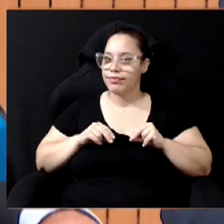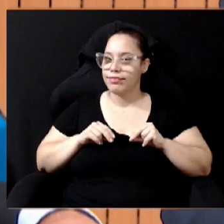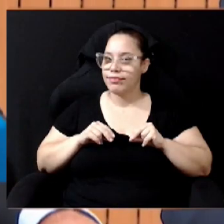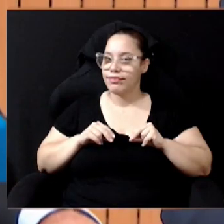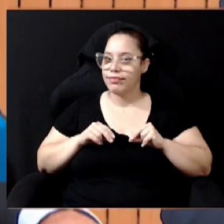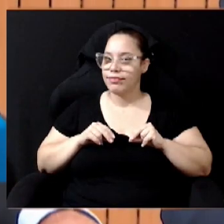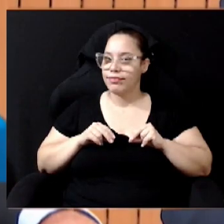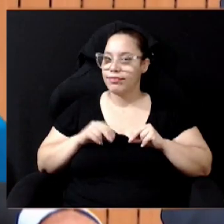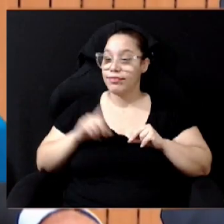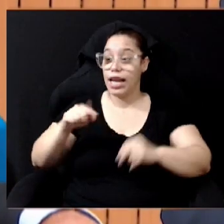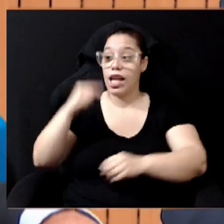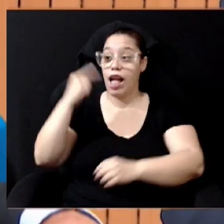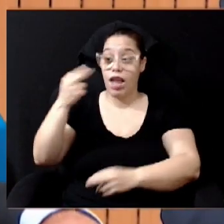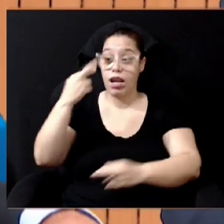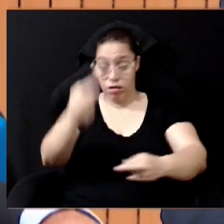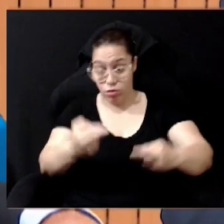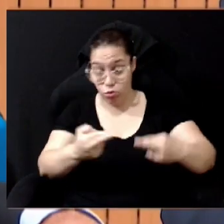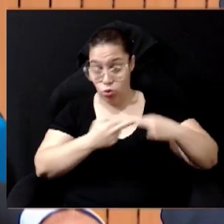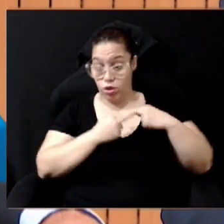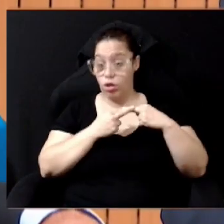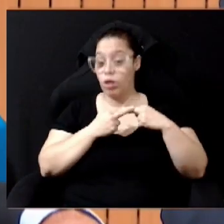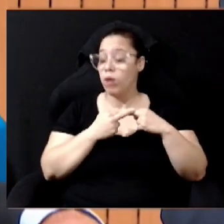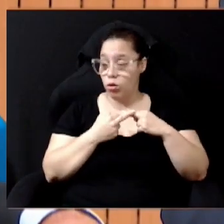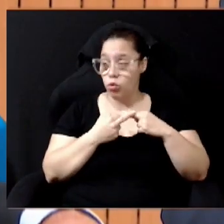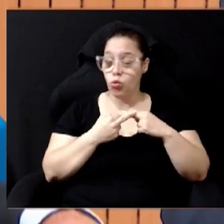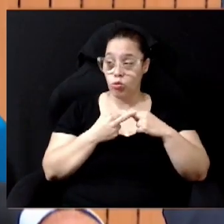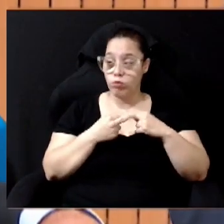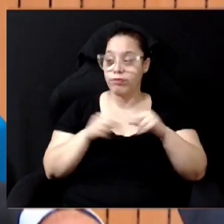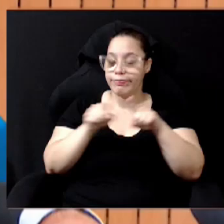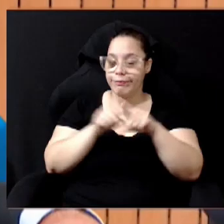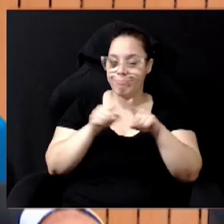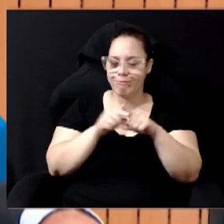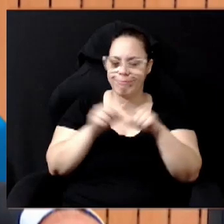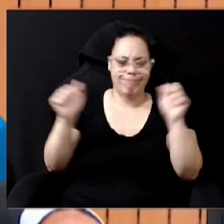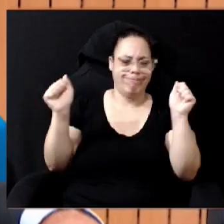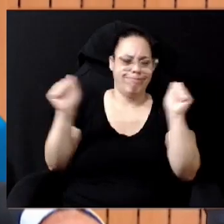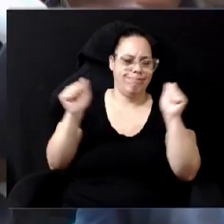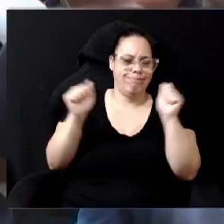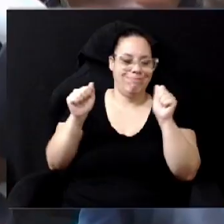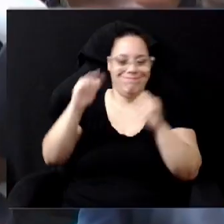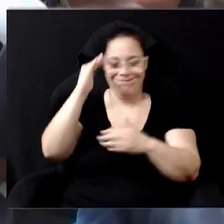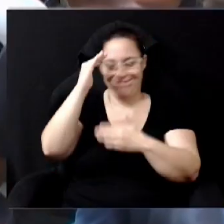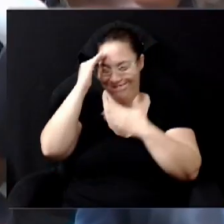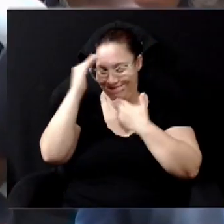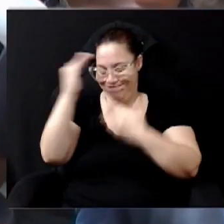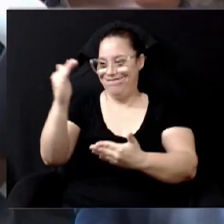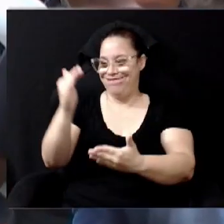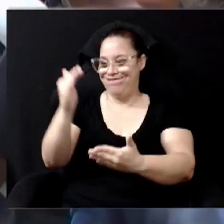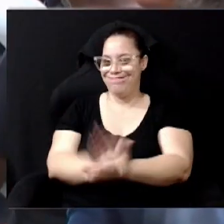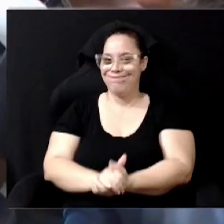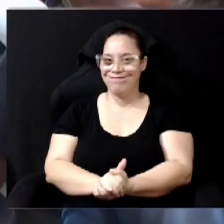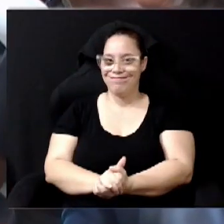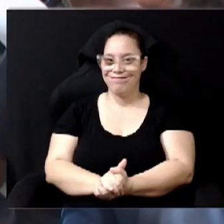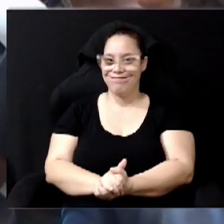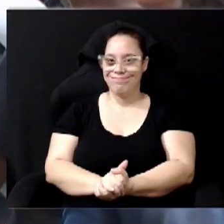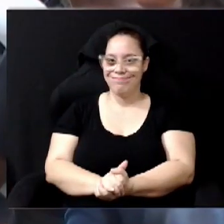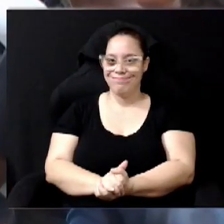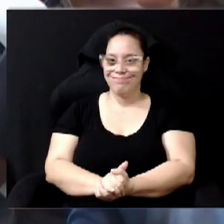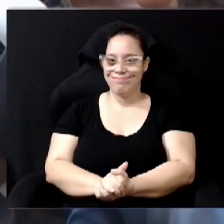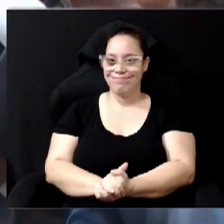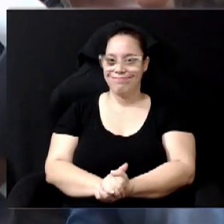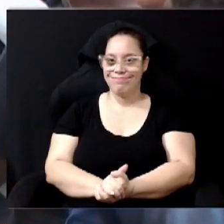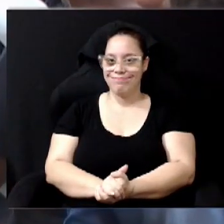além do reconhecimento, é também uma manifestação de gratidão. Não acabou, não.